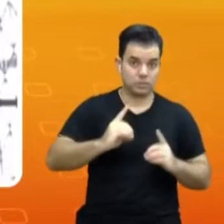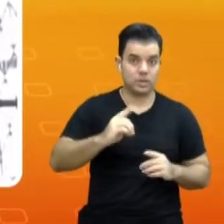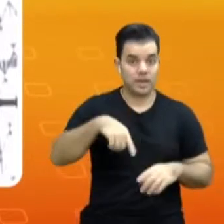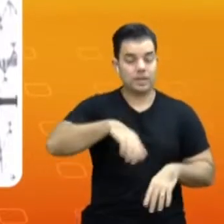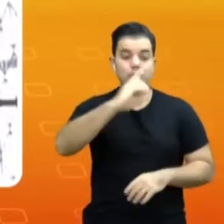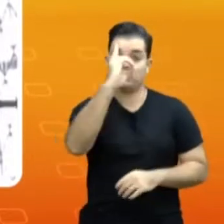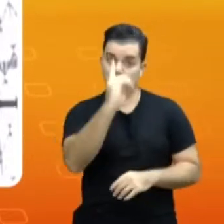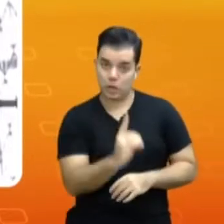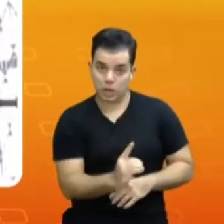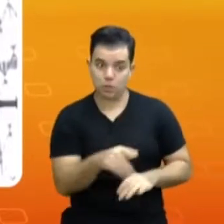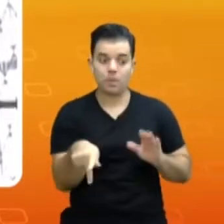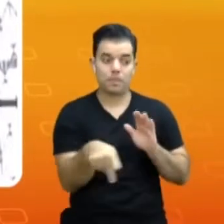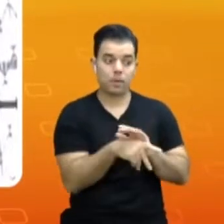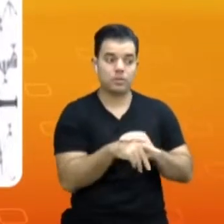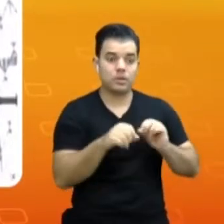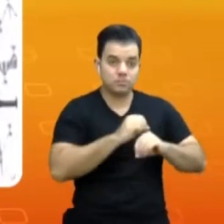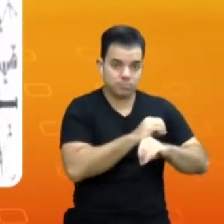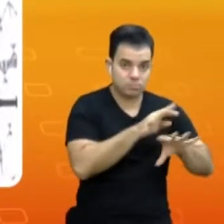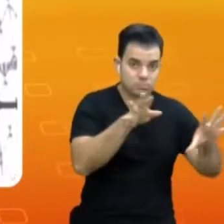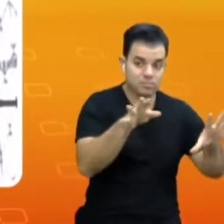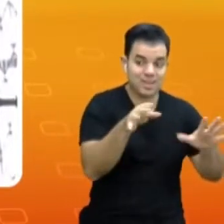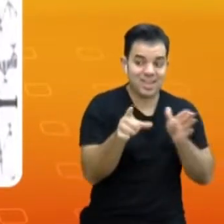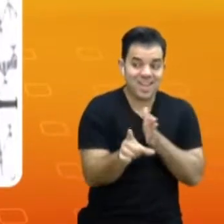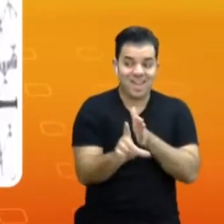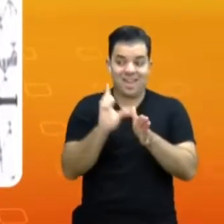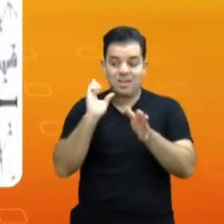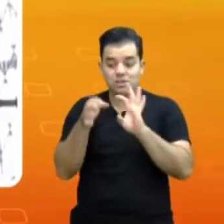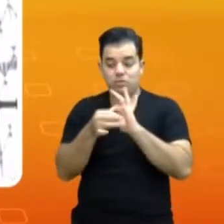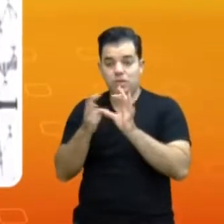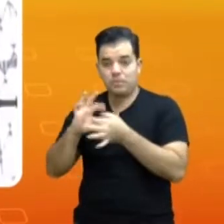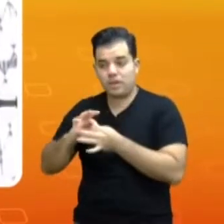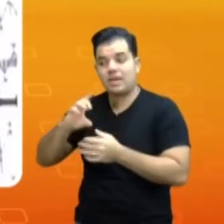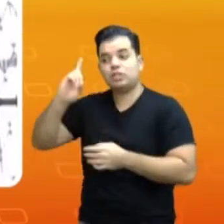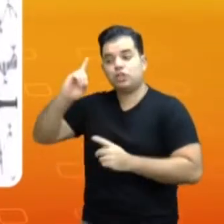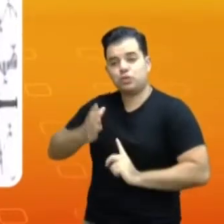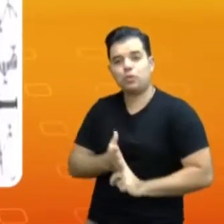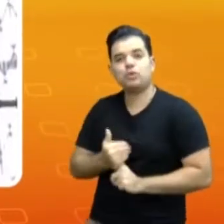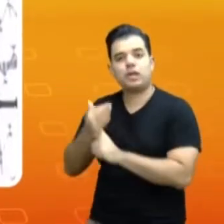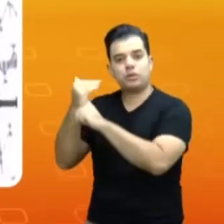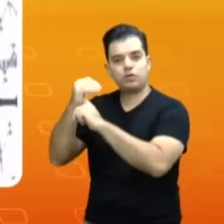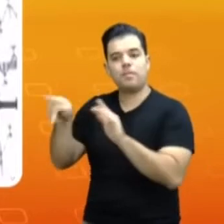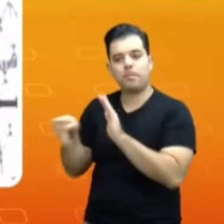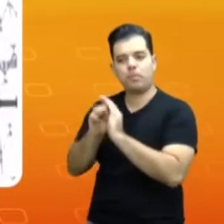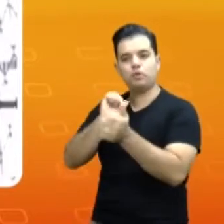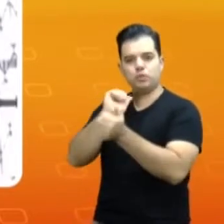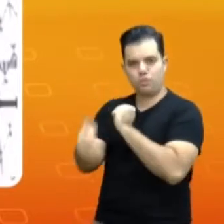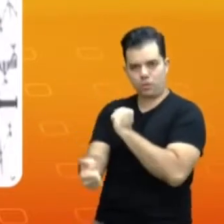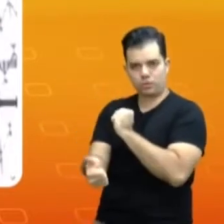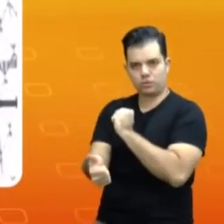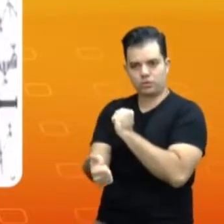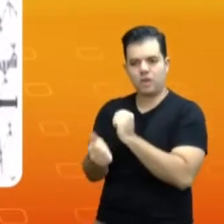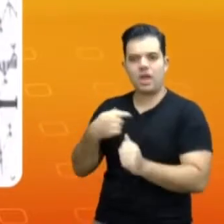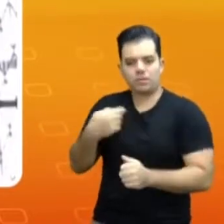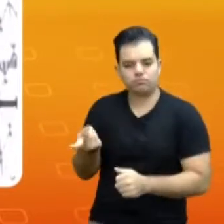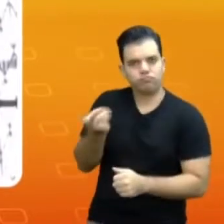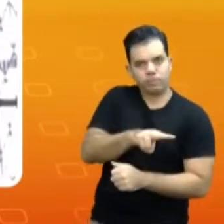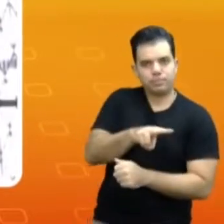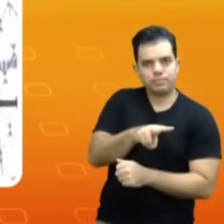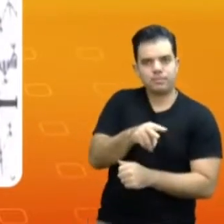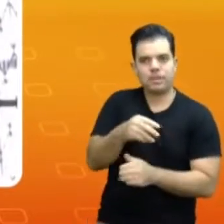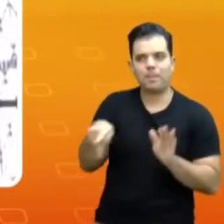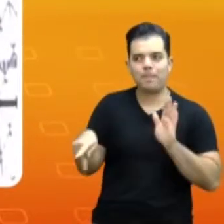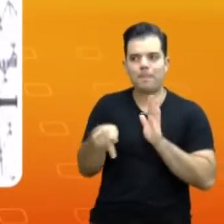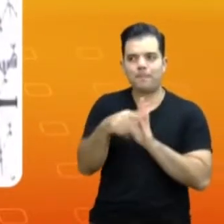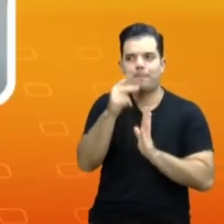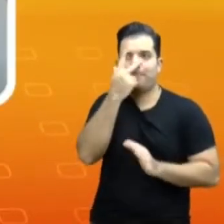de distribuição, mas até as Olimpíadas eu estava como diretor de tecnologia para esporte, né? Então, por isso que, digamos, a